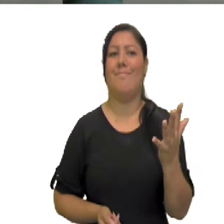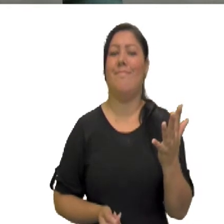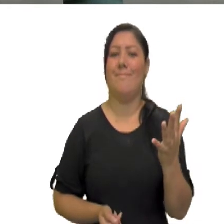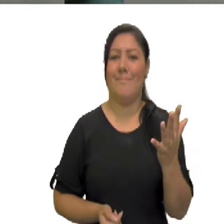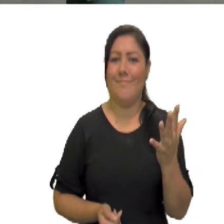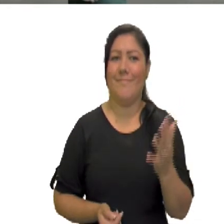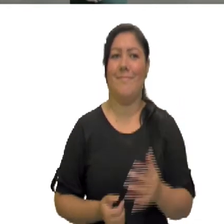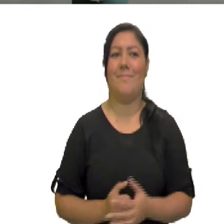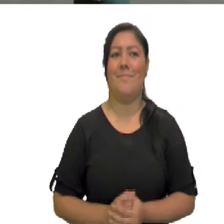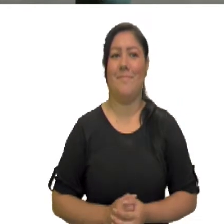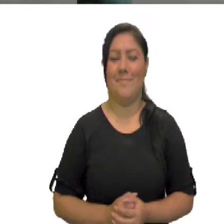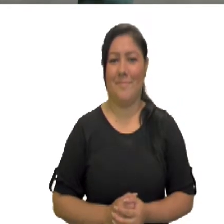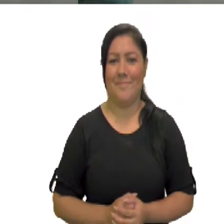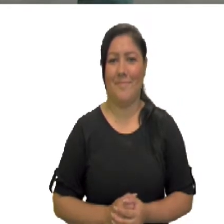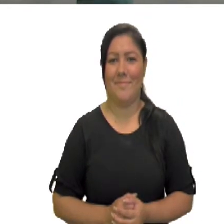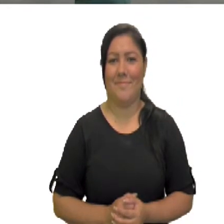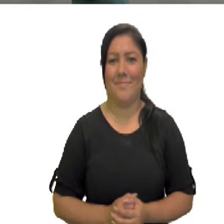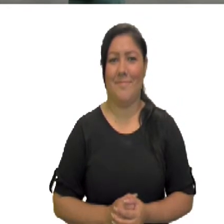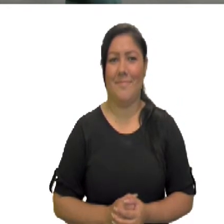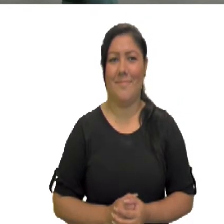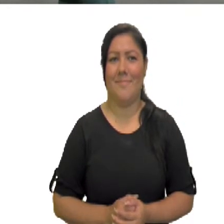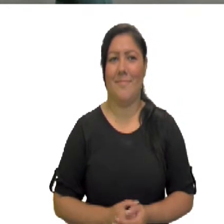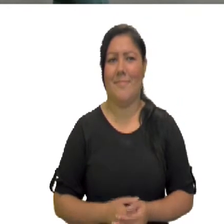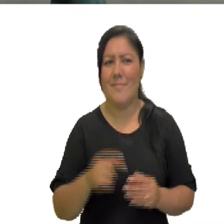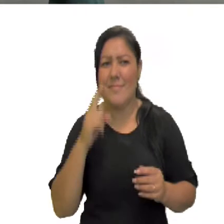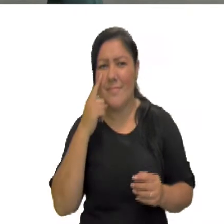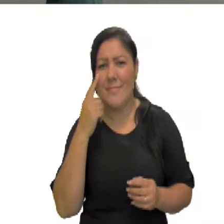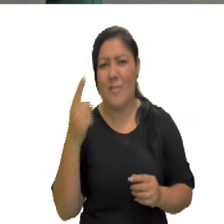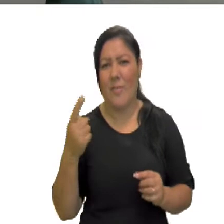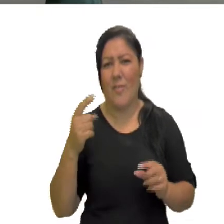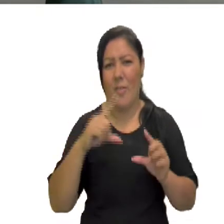nemateumintos, moluscos, anelídeos,